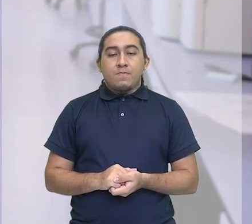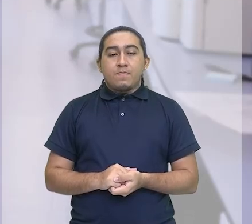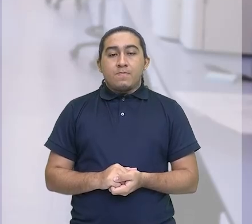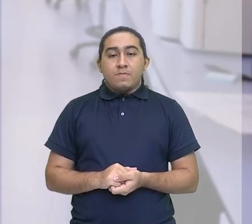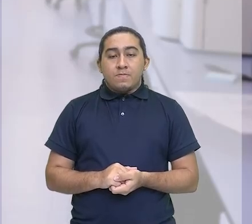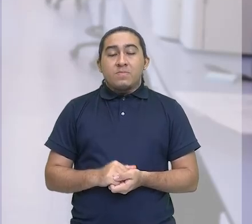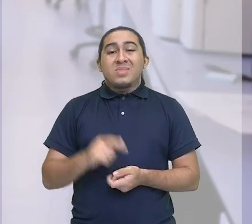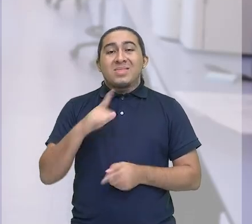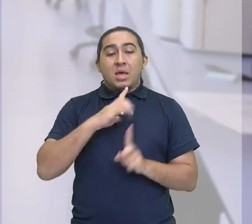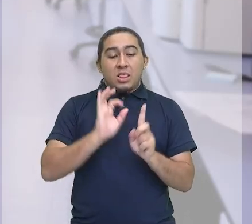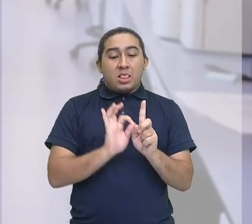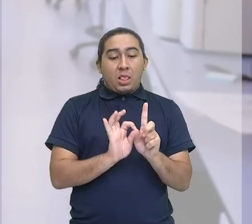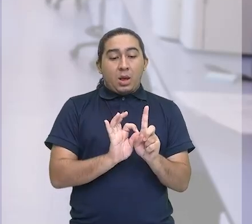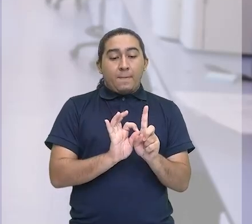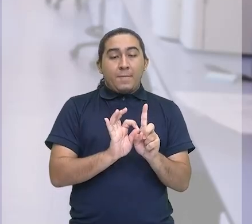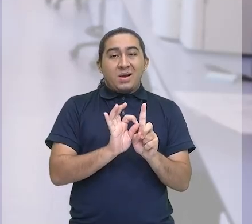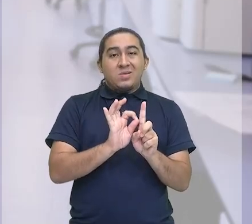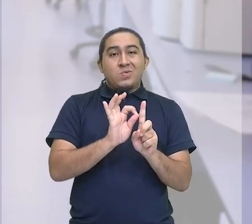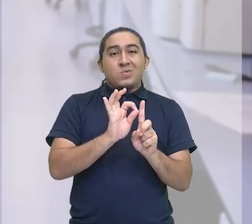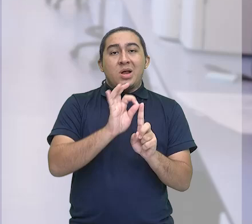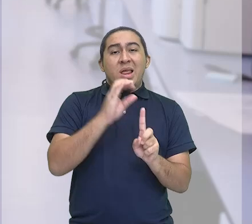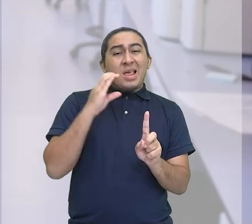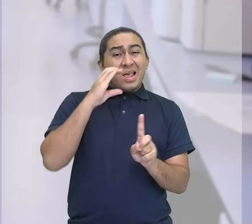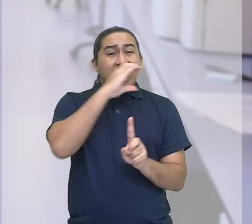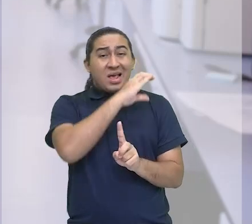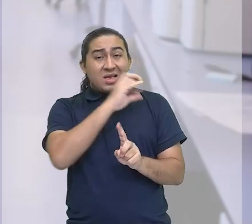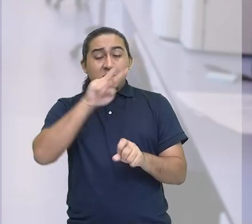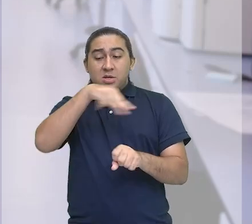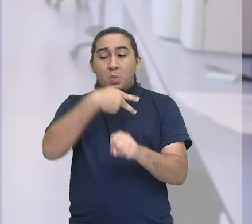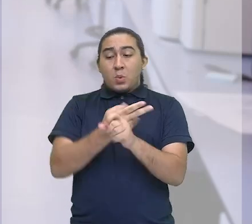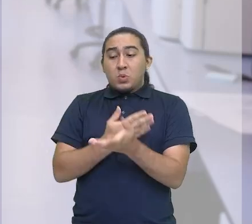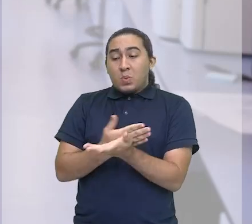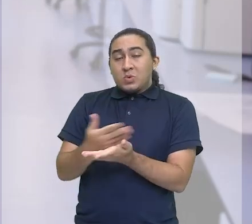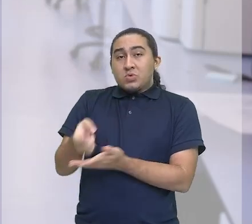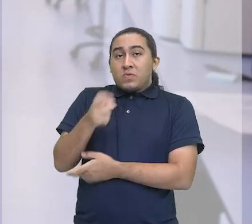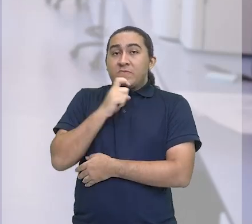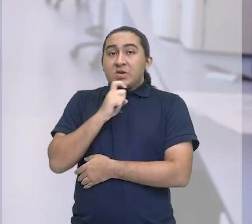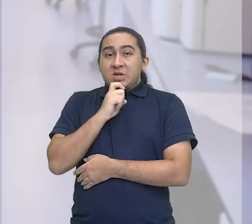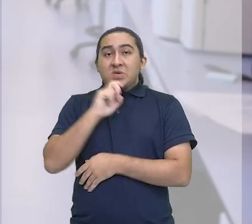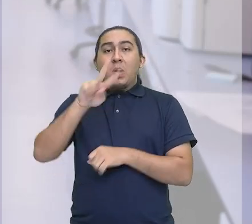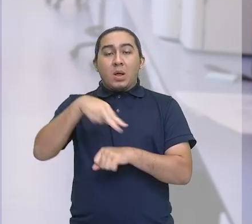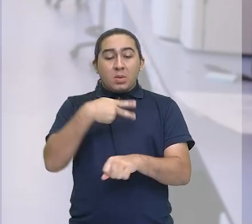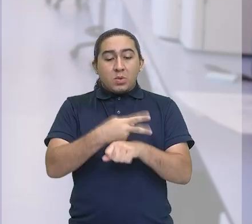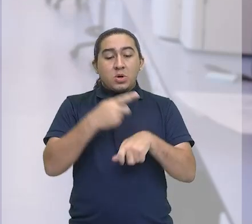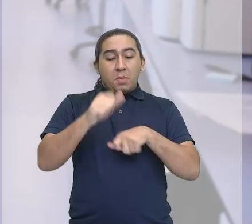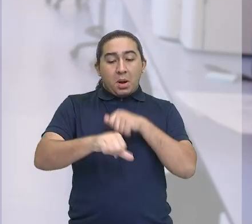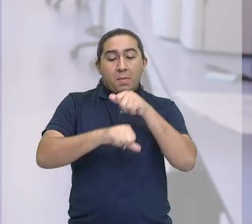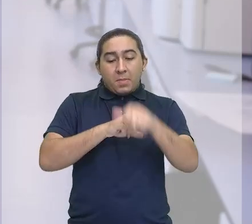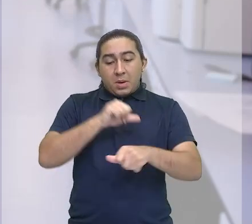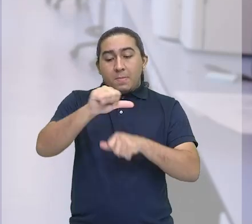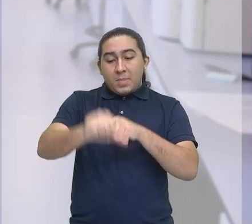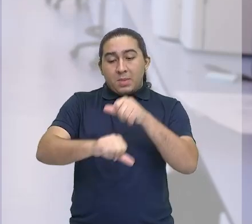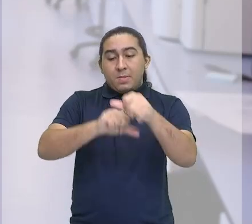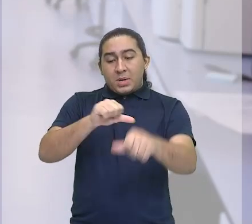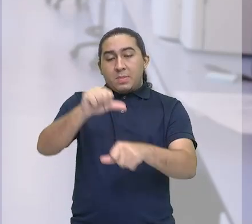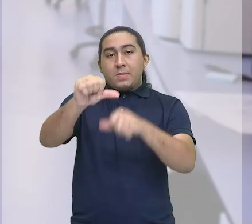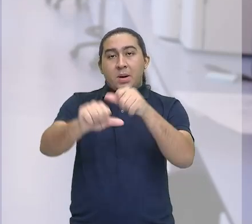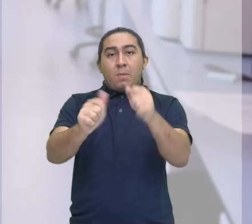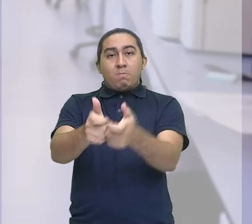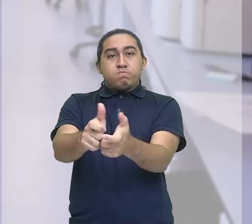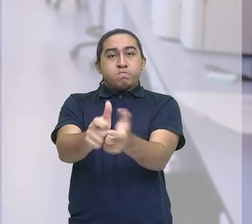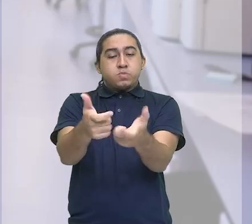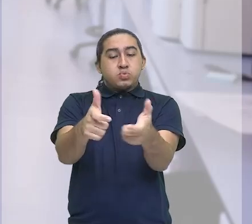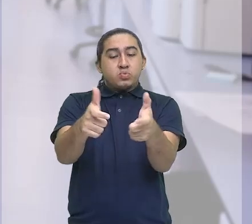da temperatura, ficaram muito quentes, outras começaram a ficar frias, e isso teve esse nome, o Big Bang,